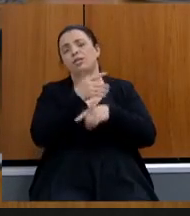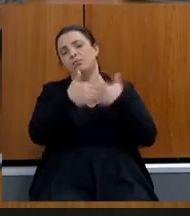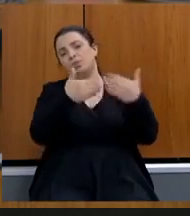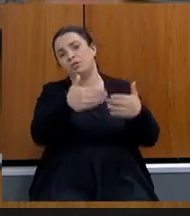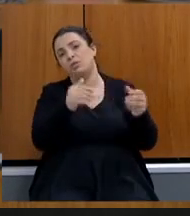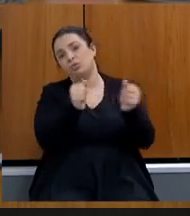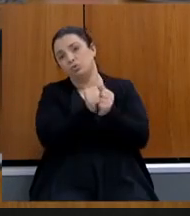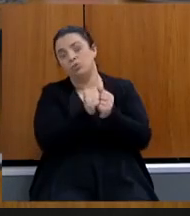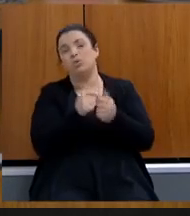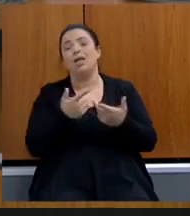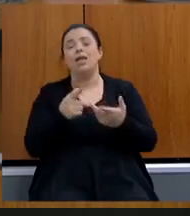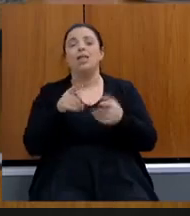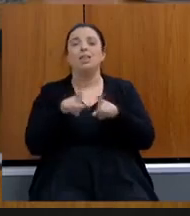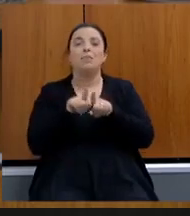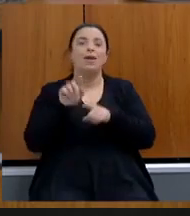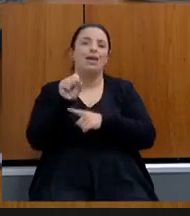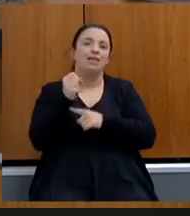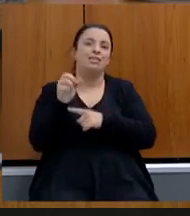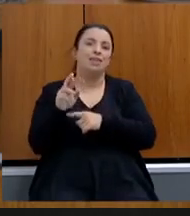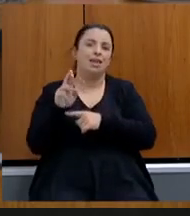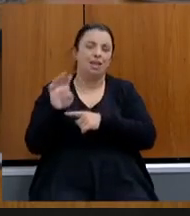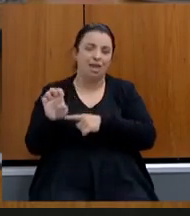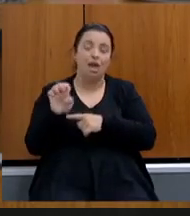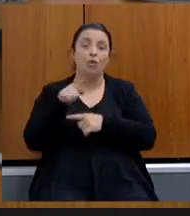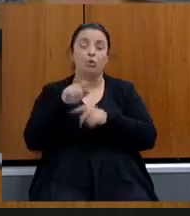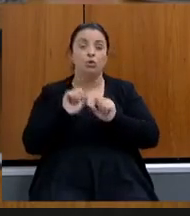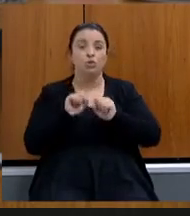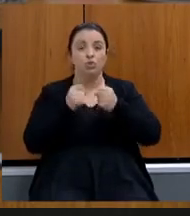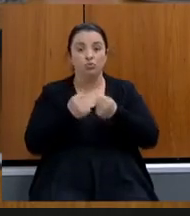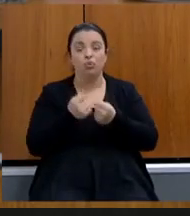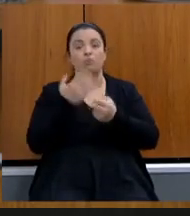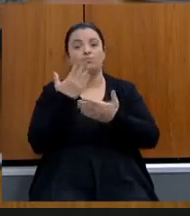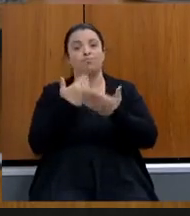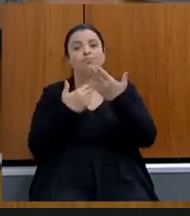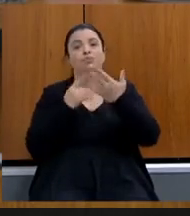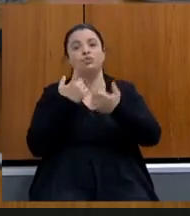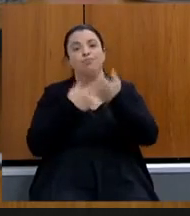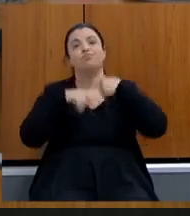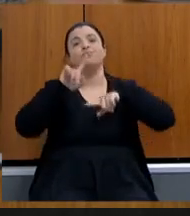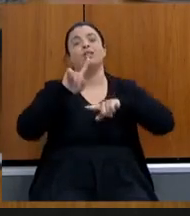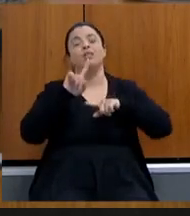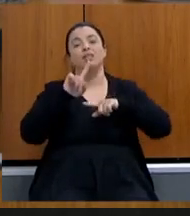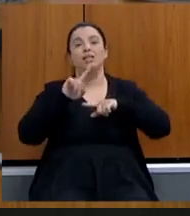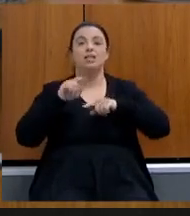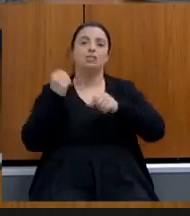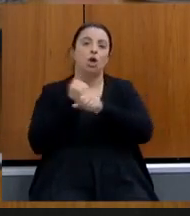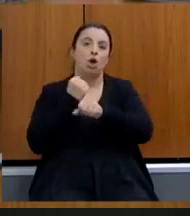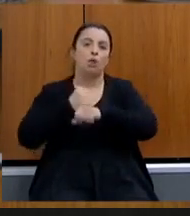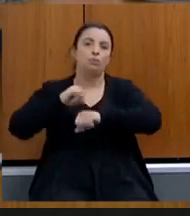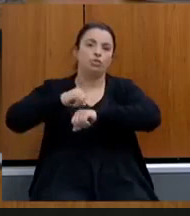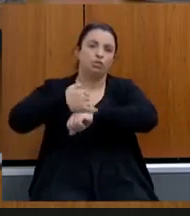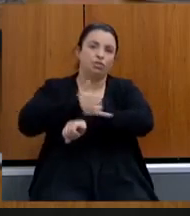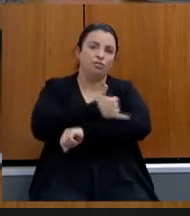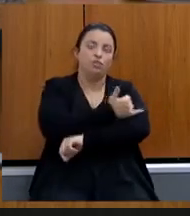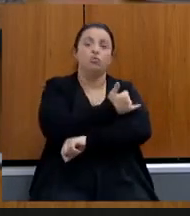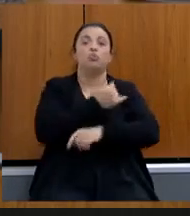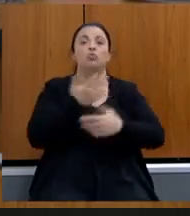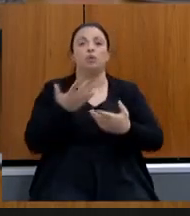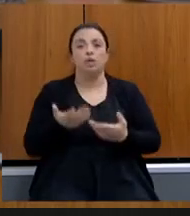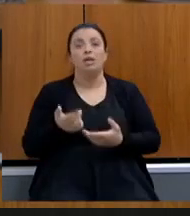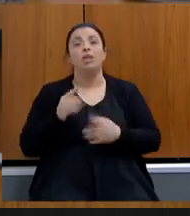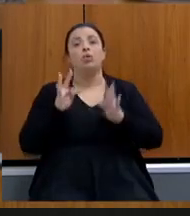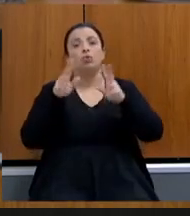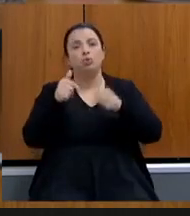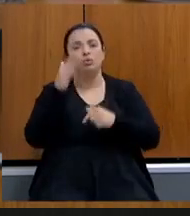de ensino do esforço de fazer o avanço das obras de infraestrutura os deputados que estão aqui próximo sabe da complexidade